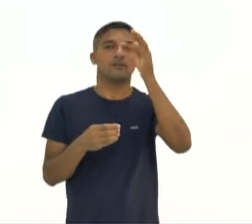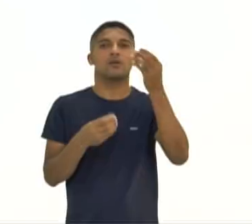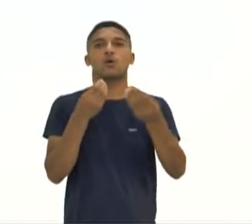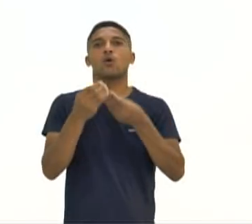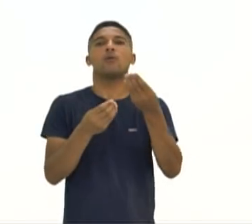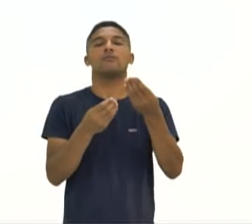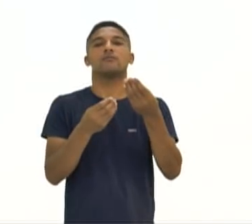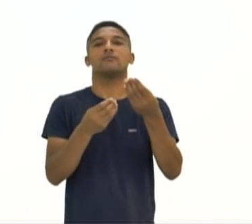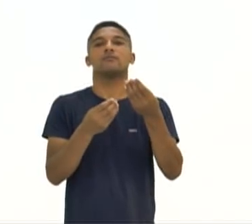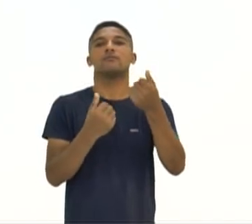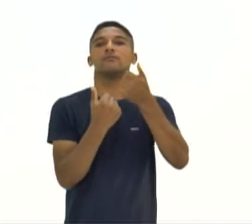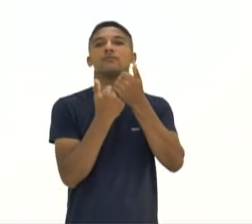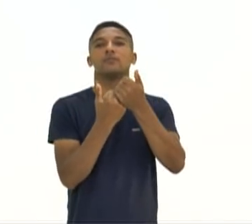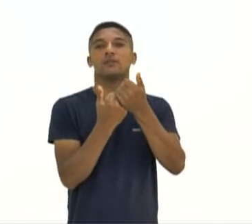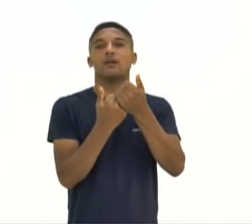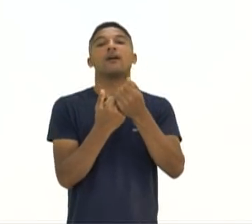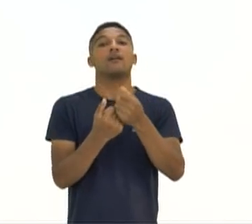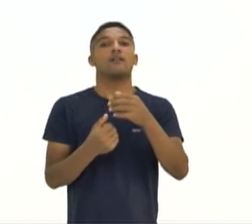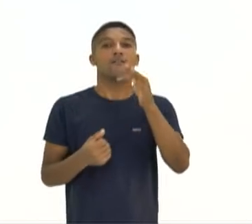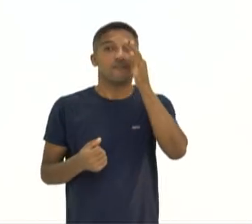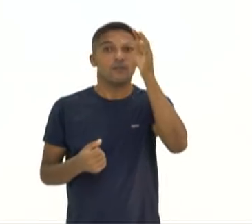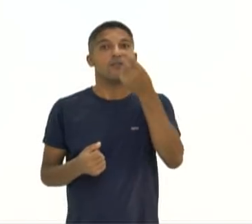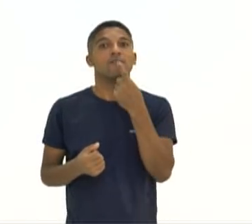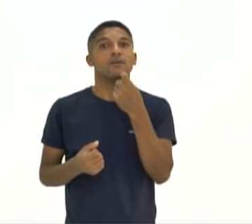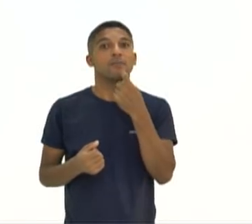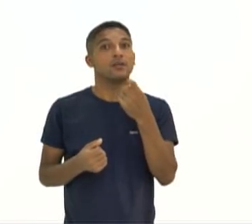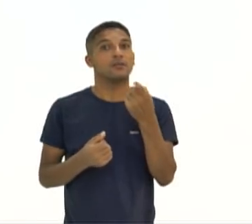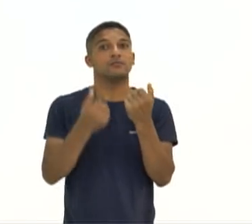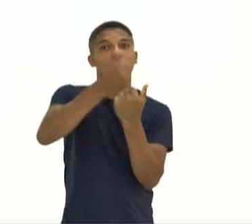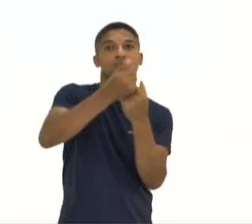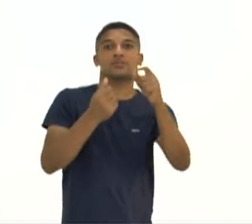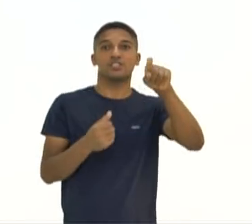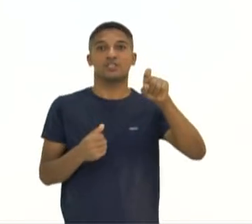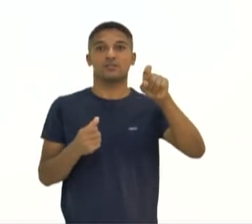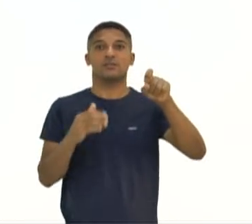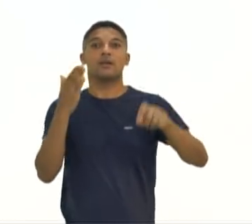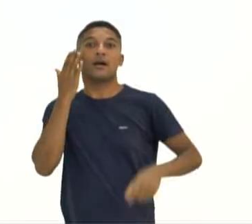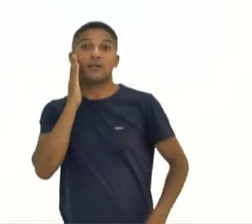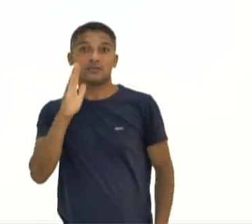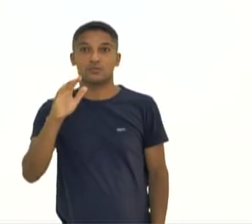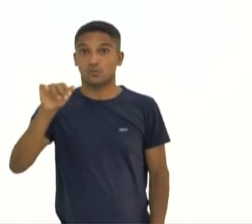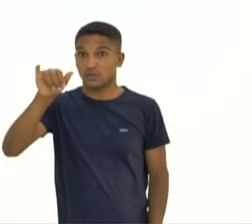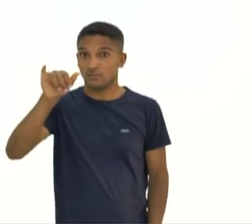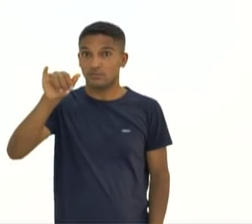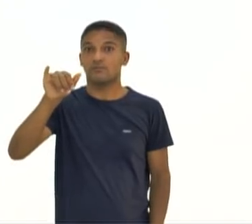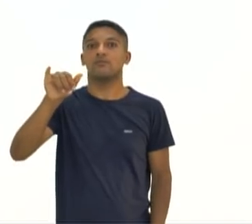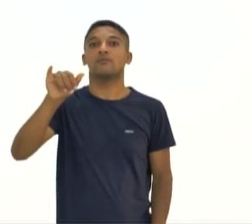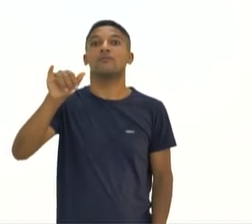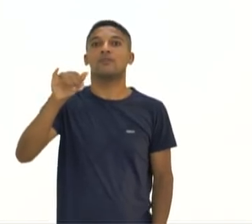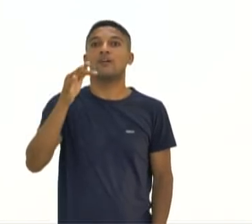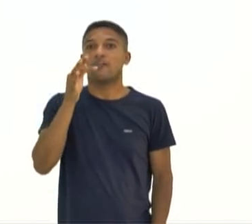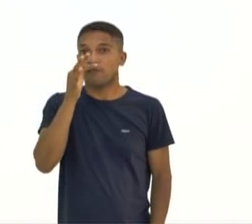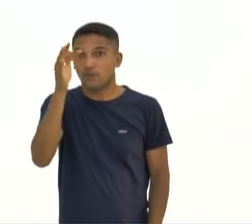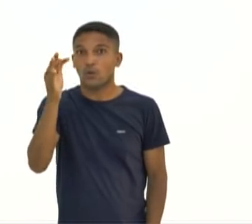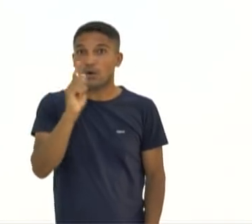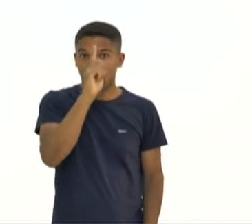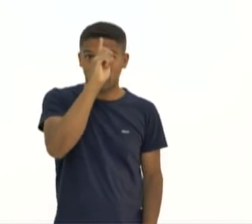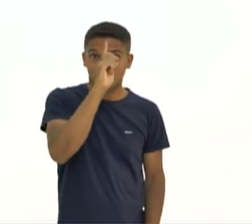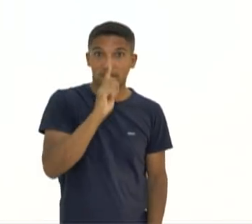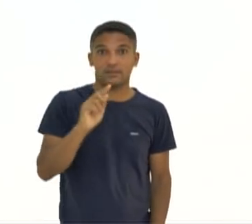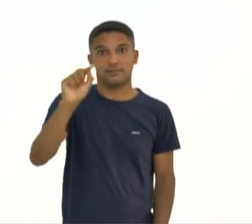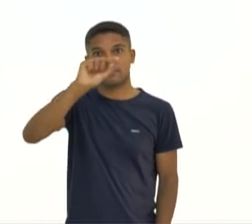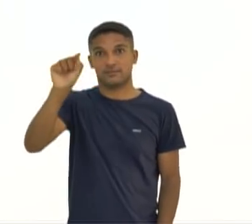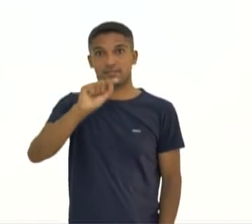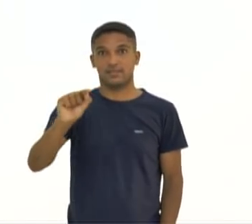Vamos chamar a flor vermelha de X, a flor azul de Y e a flor amarela de